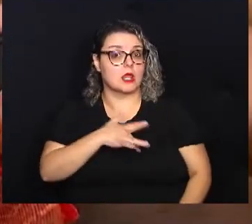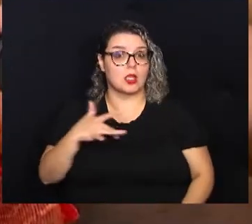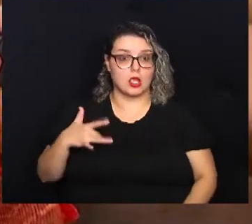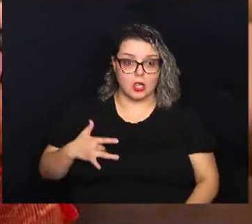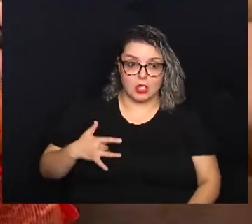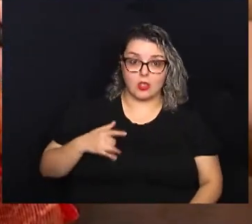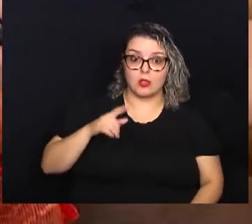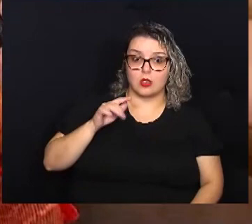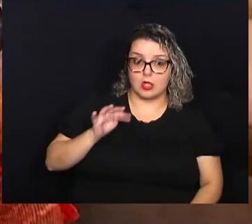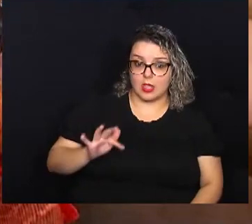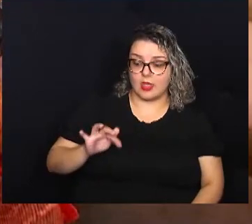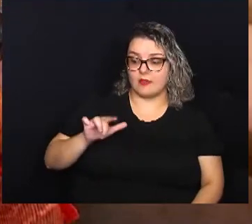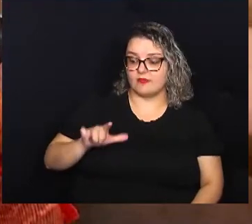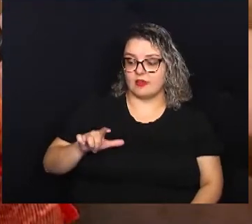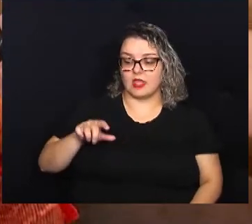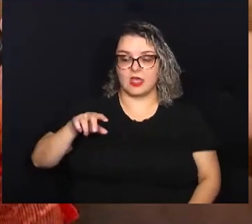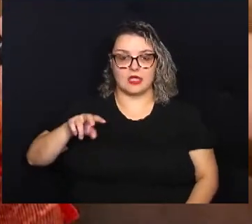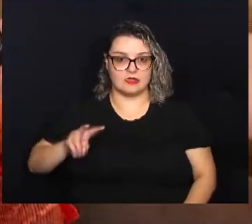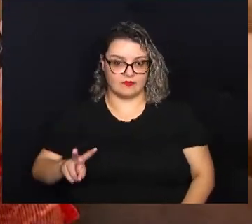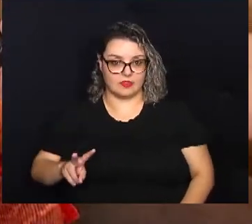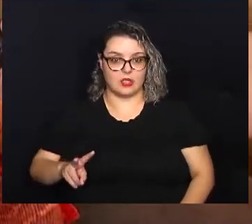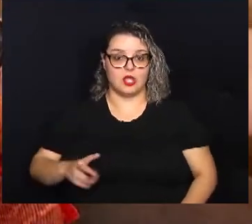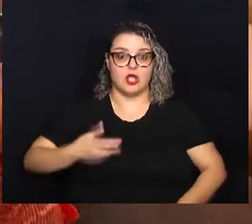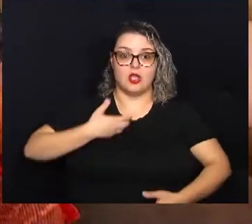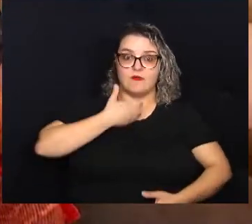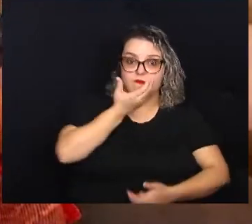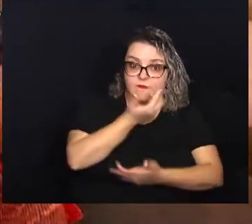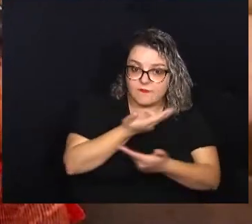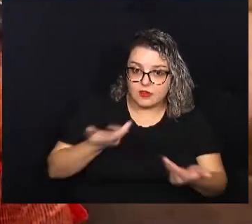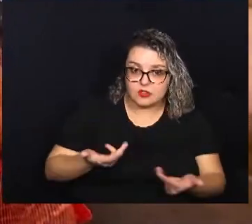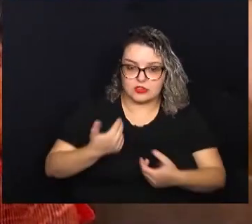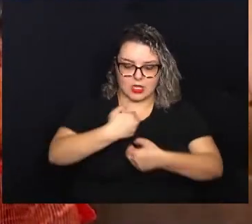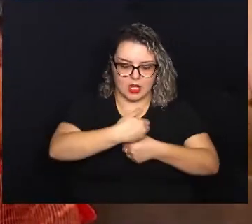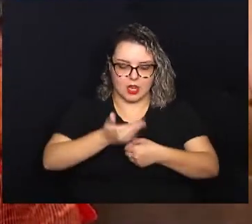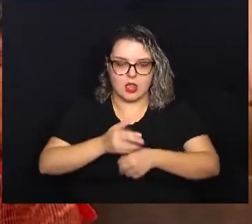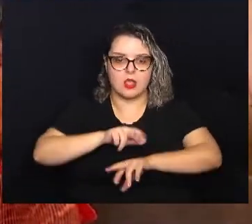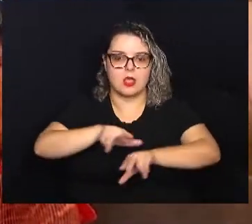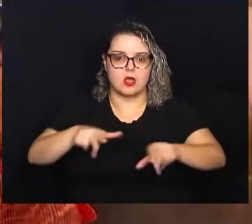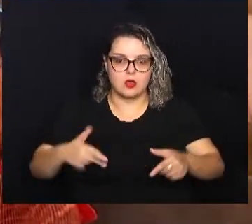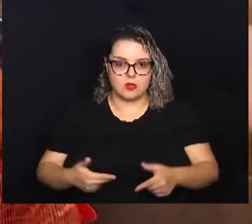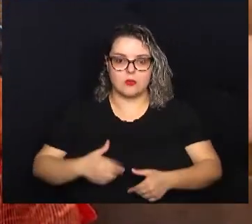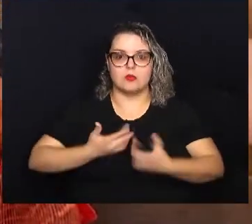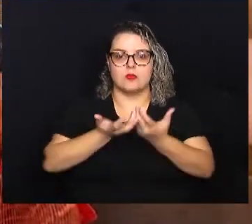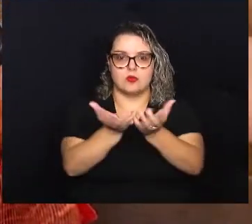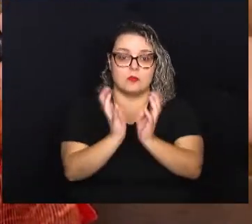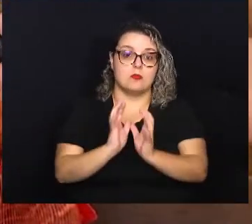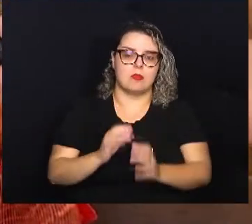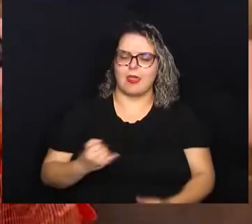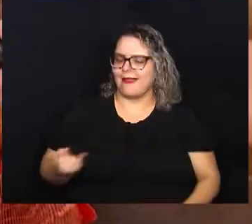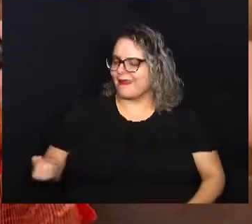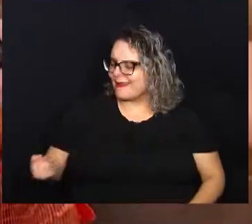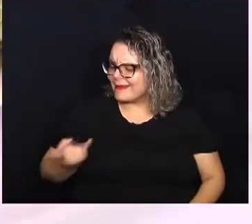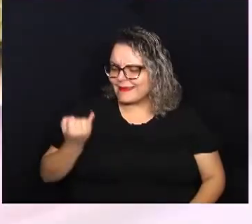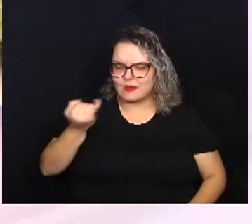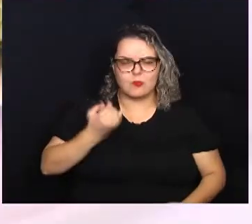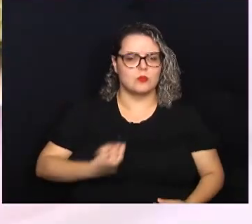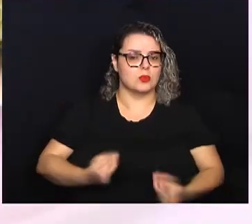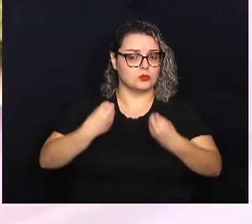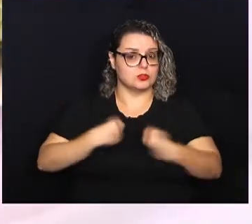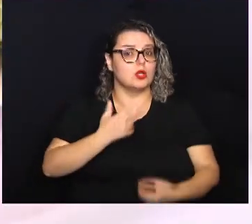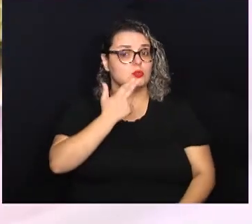FLV o que seria frutas legumes e verduras é essencial para nos garantir esses nutrientes